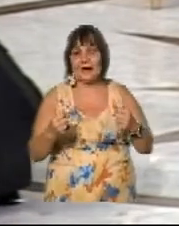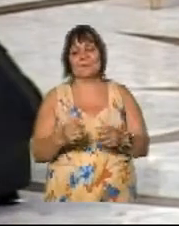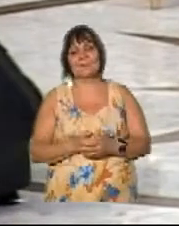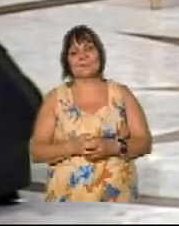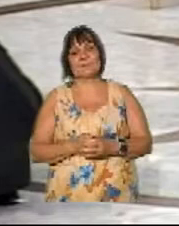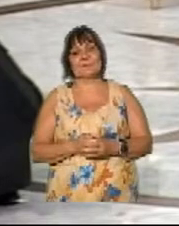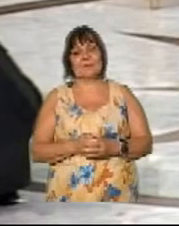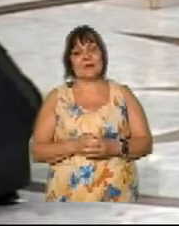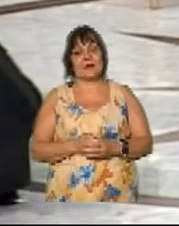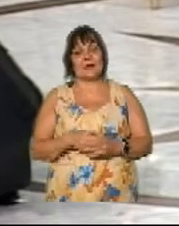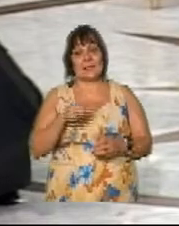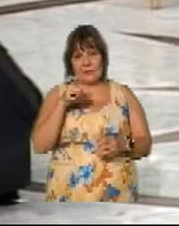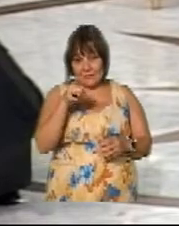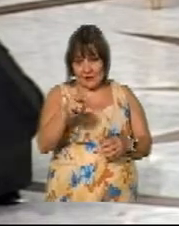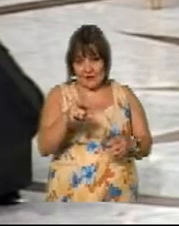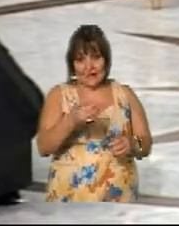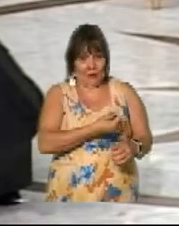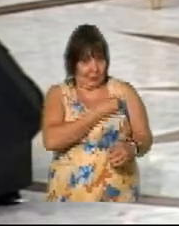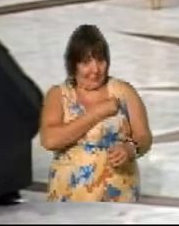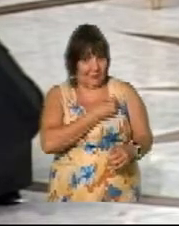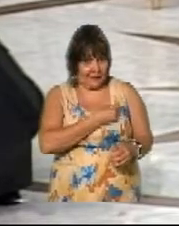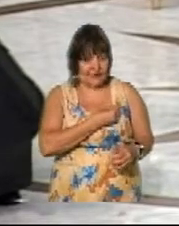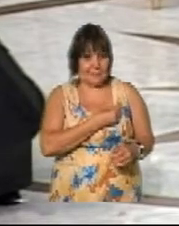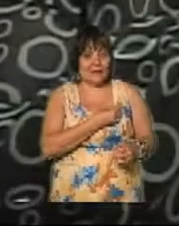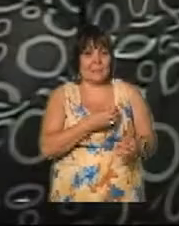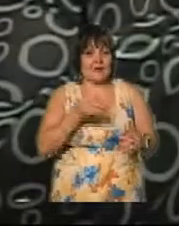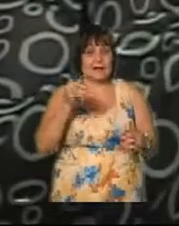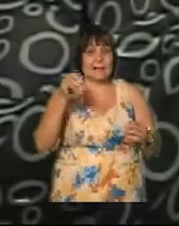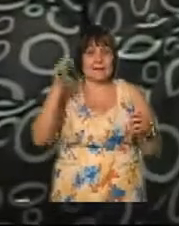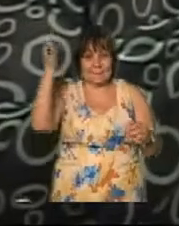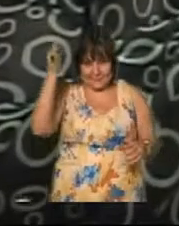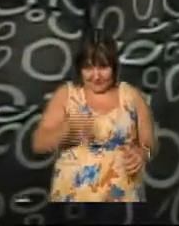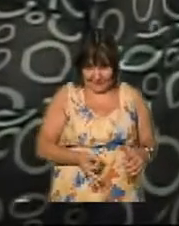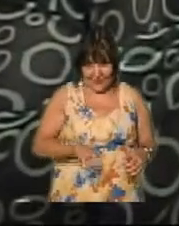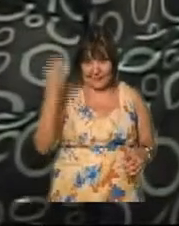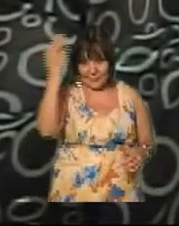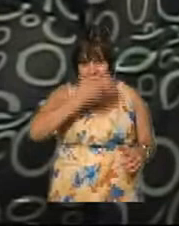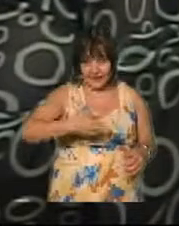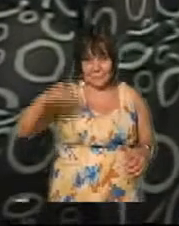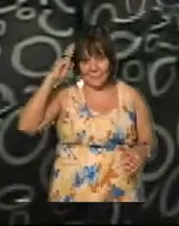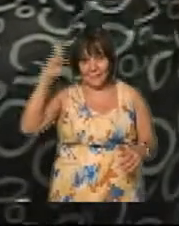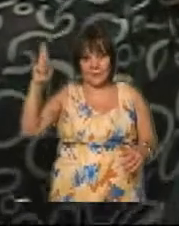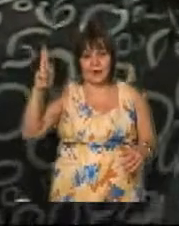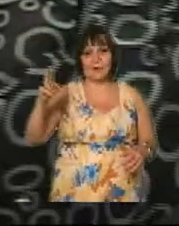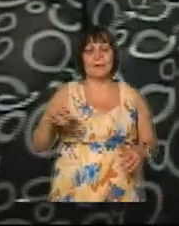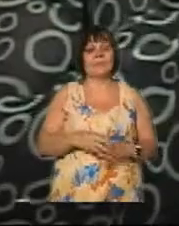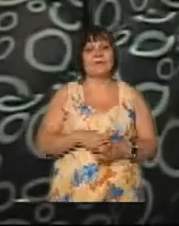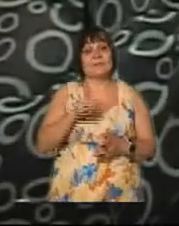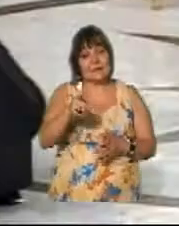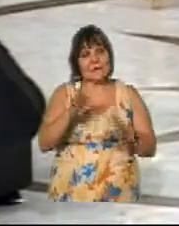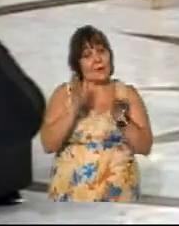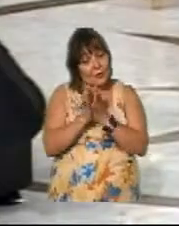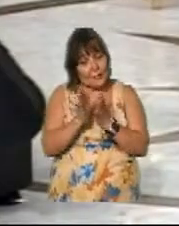uma conduta ilibada. É aquela pessoa que tem habilidade para conciliar. Porque Deus roga por